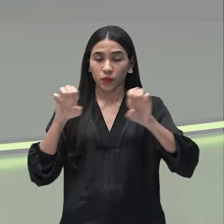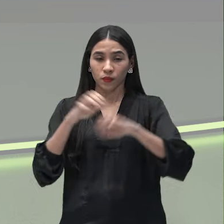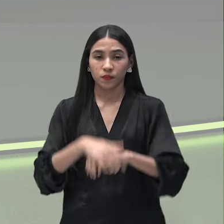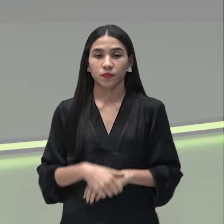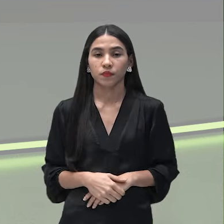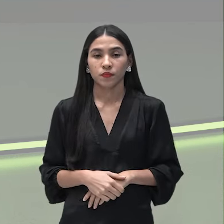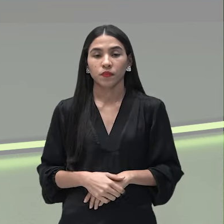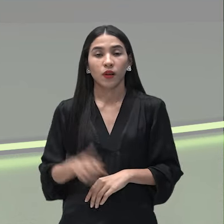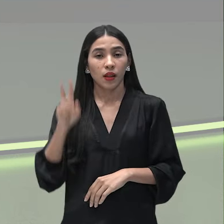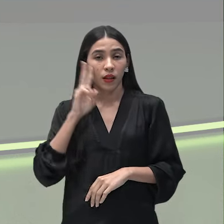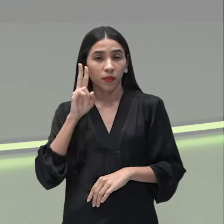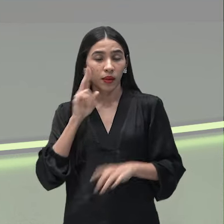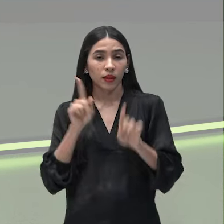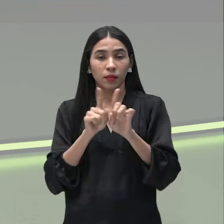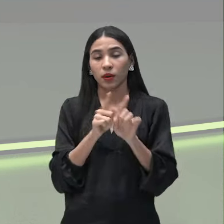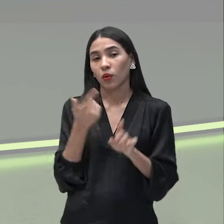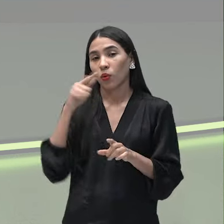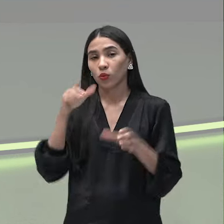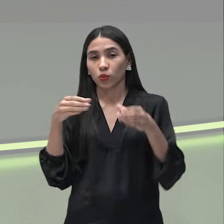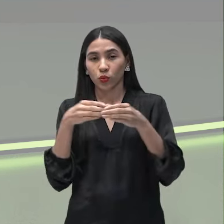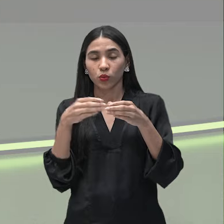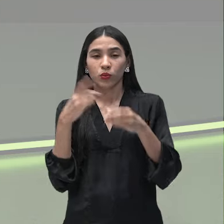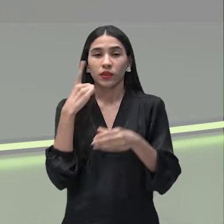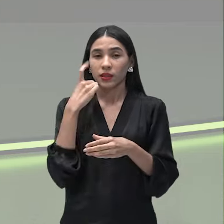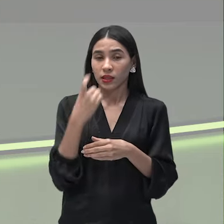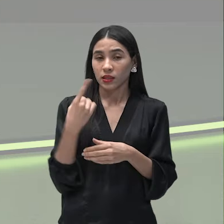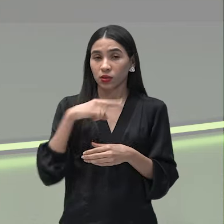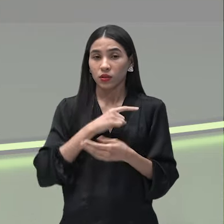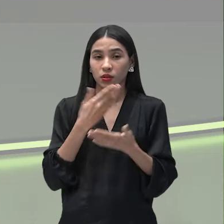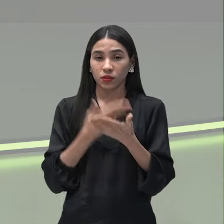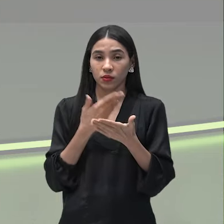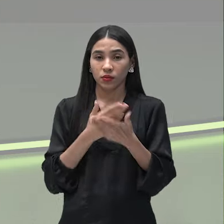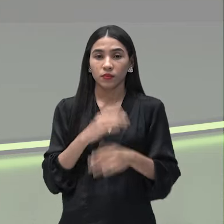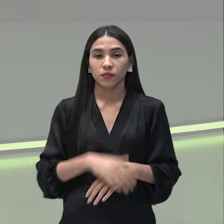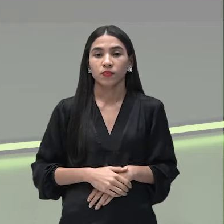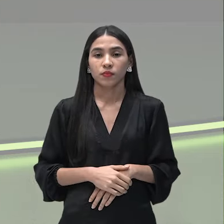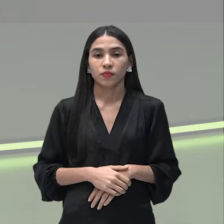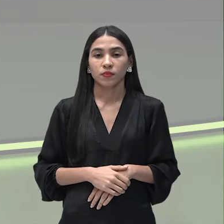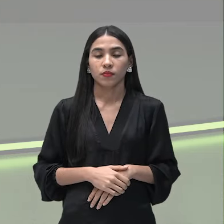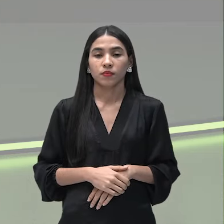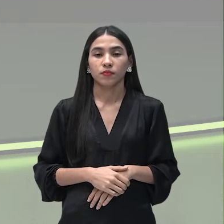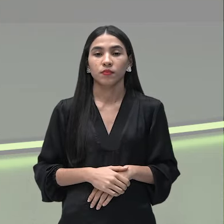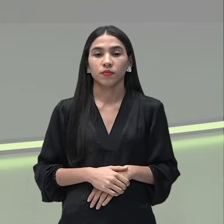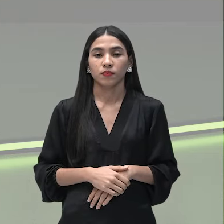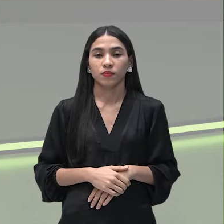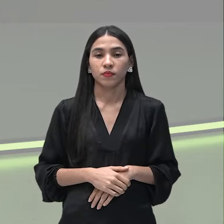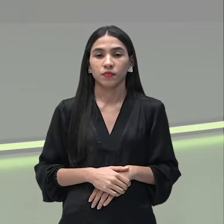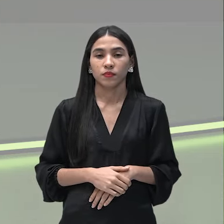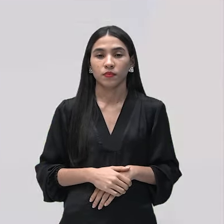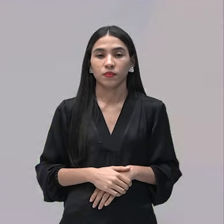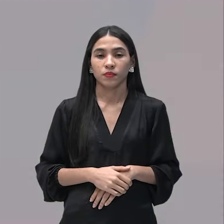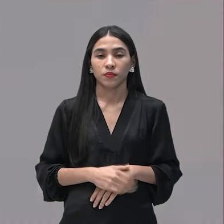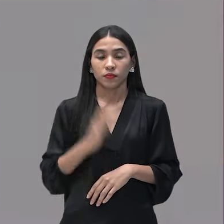Vamos relembrar também outro grupo bem interessante que nós estudamos, que é o reino dos fungos. Vamos observar.